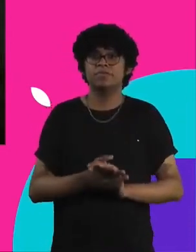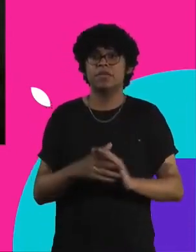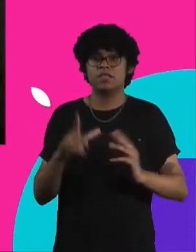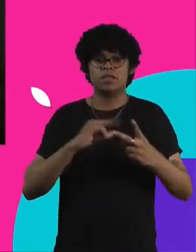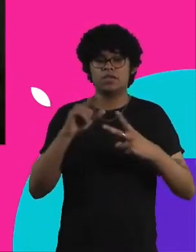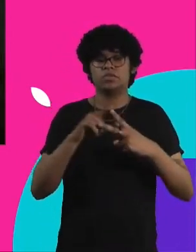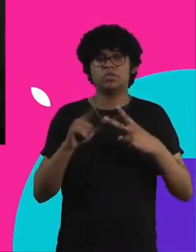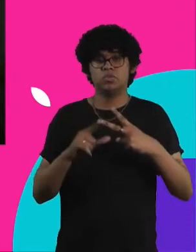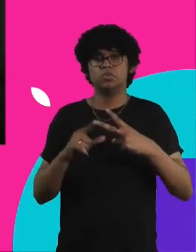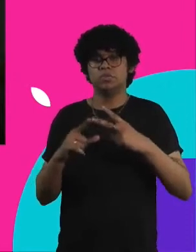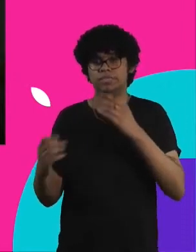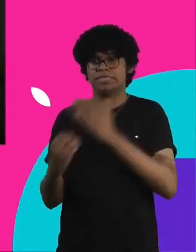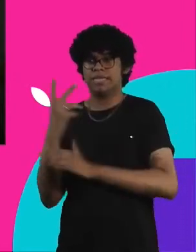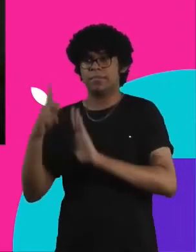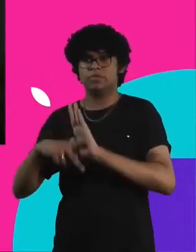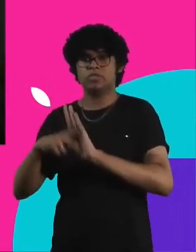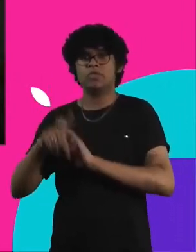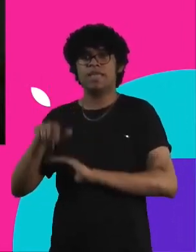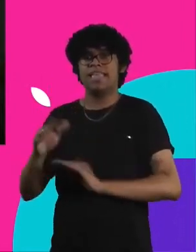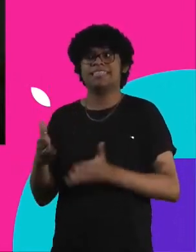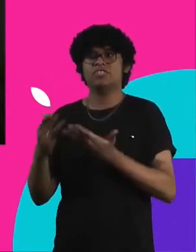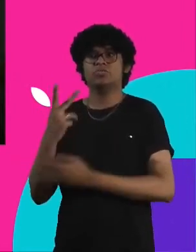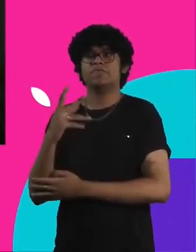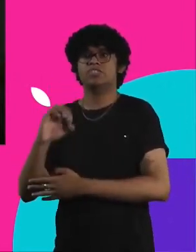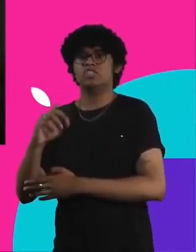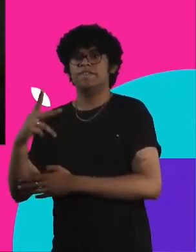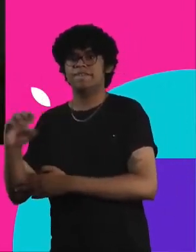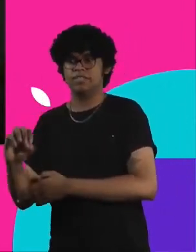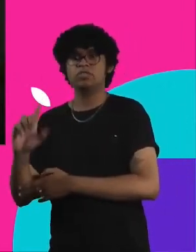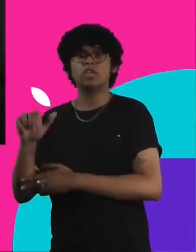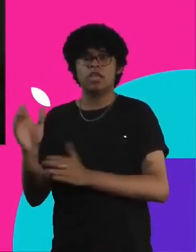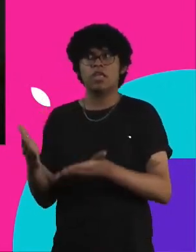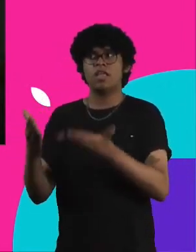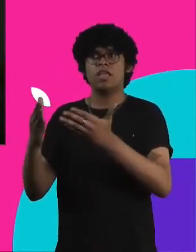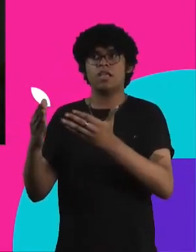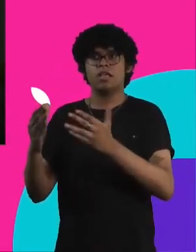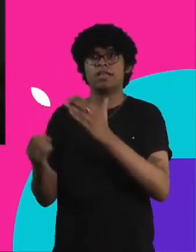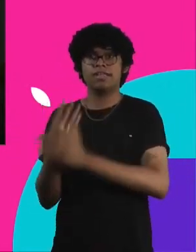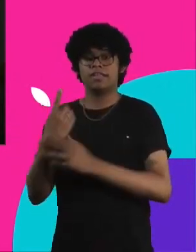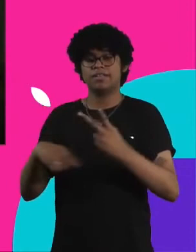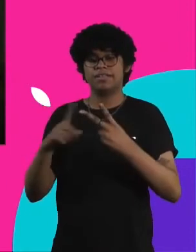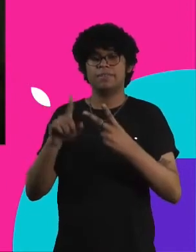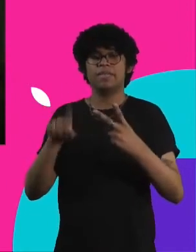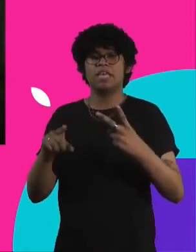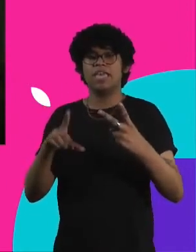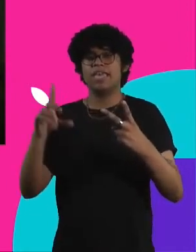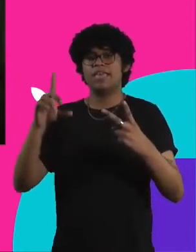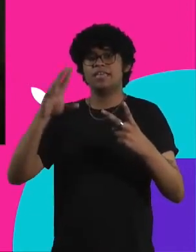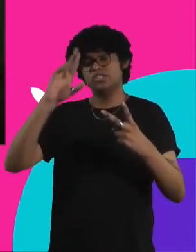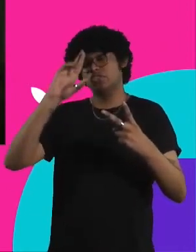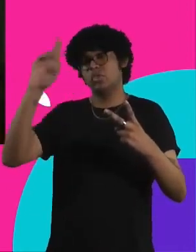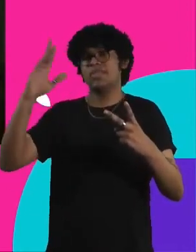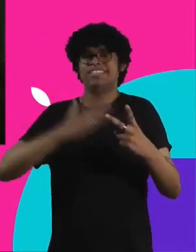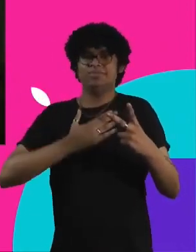acesso a capital, que é o Estímulo 2020, ajudando na cocriação, e o Fundo Dona de Mim, para ajudar também a